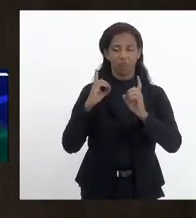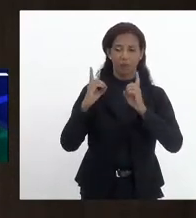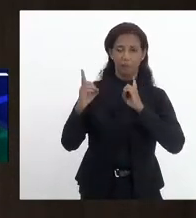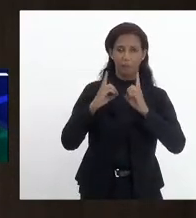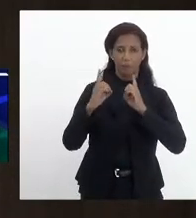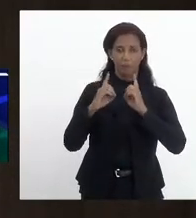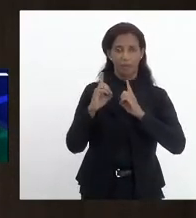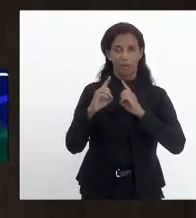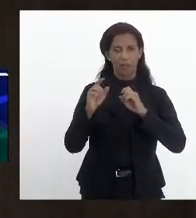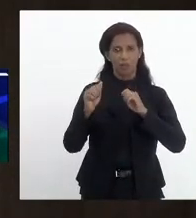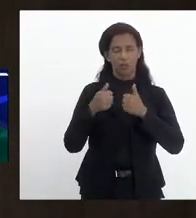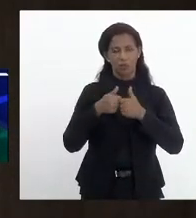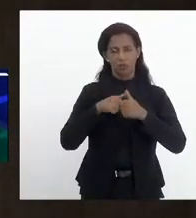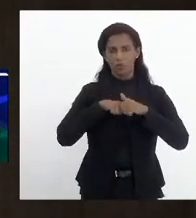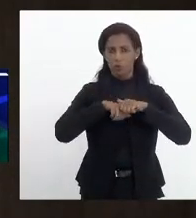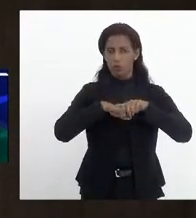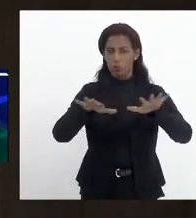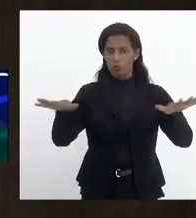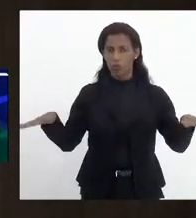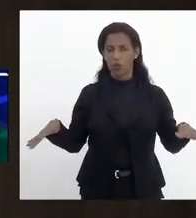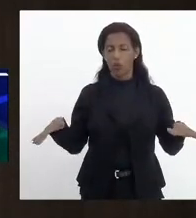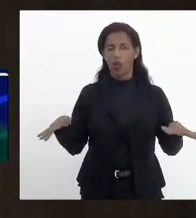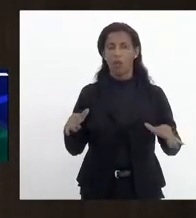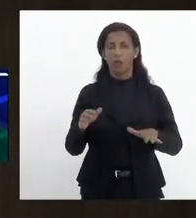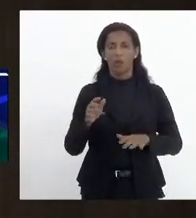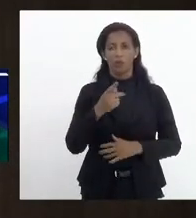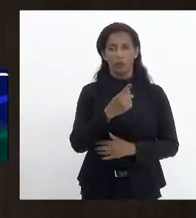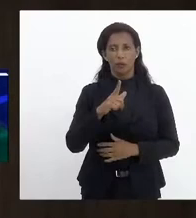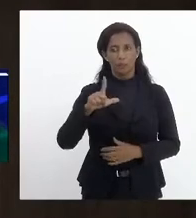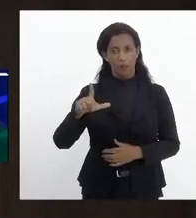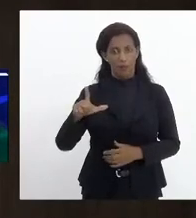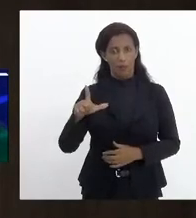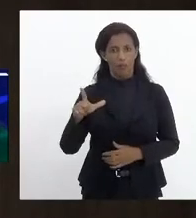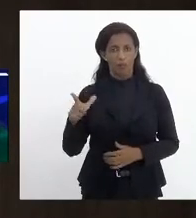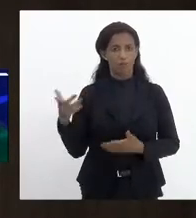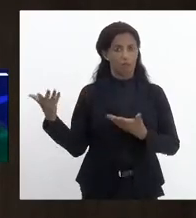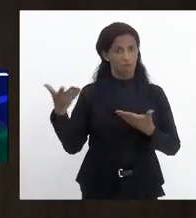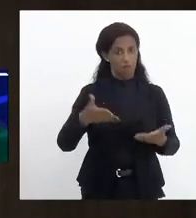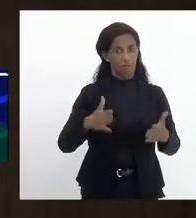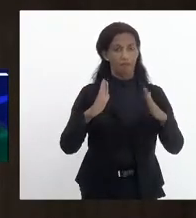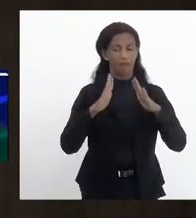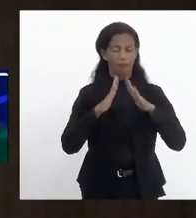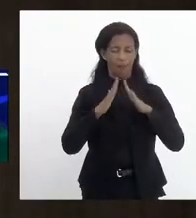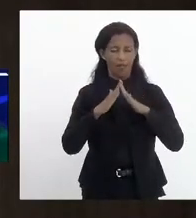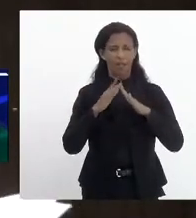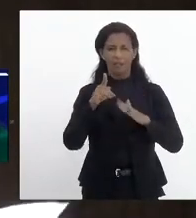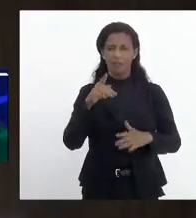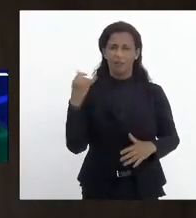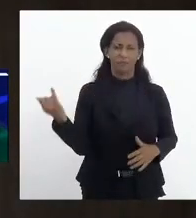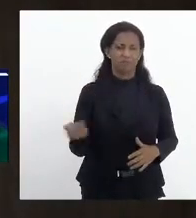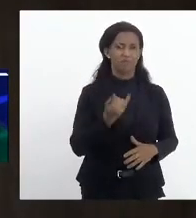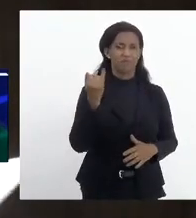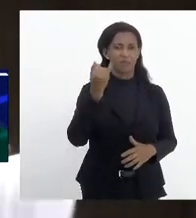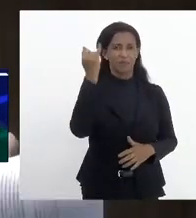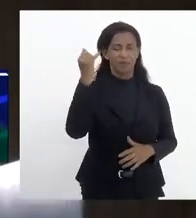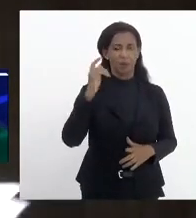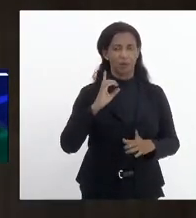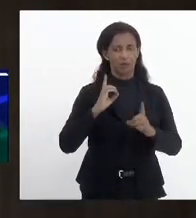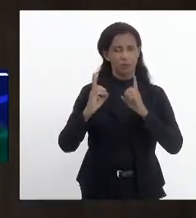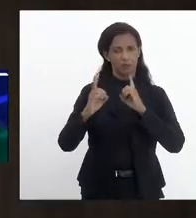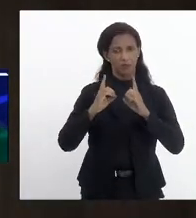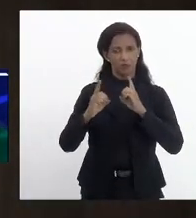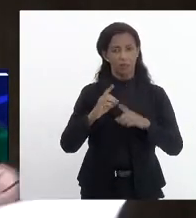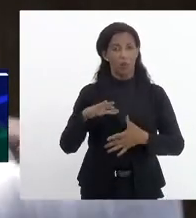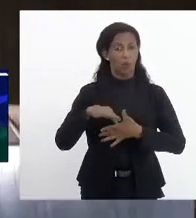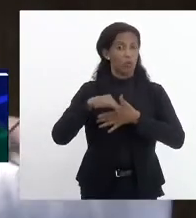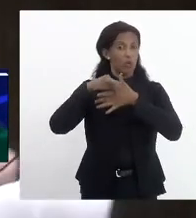questão do projeto da recuperação fiscal que vem para casa. Vossa Excelência tem sido fundamental neste debate, tenho certeza que aí, como